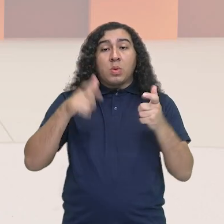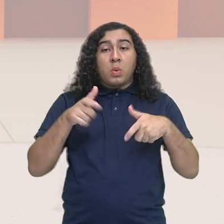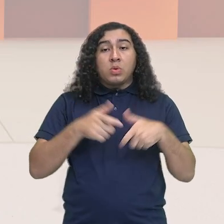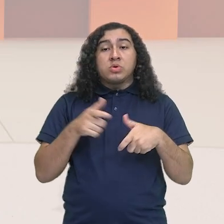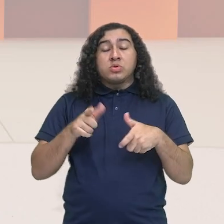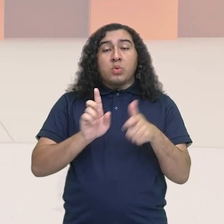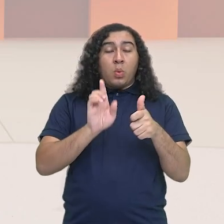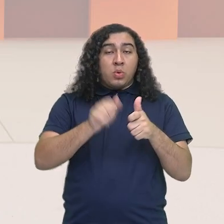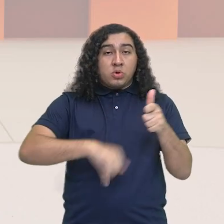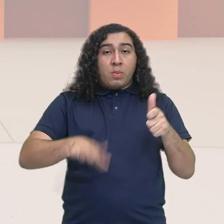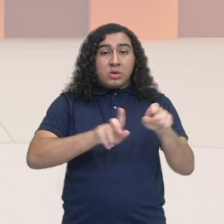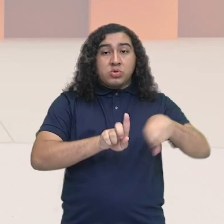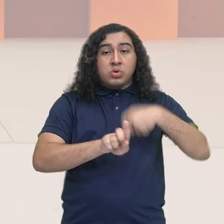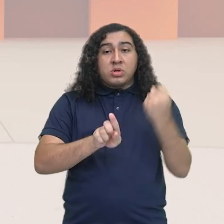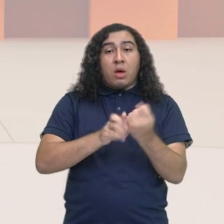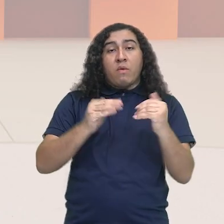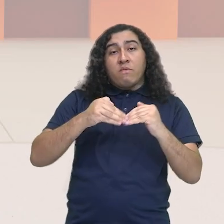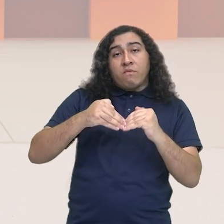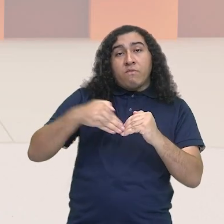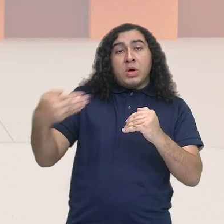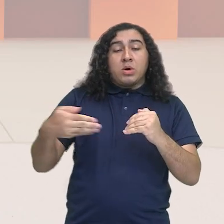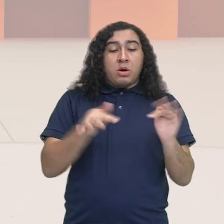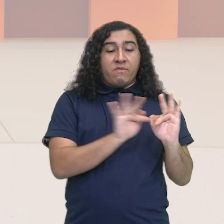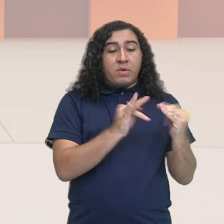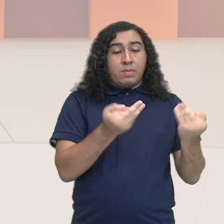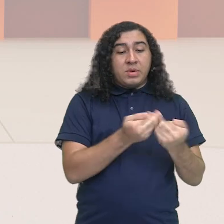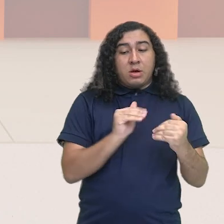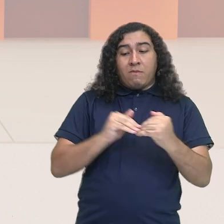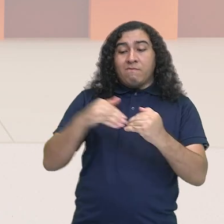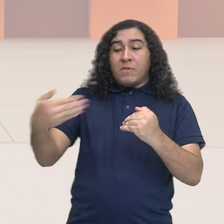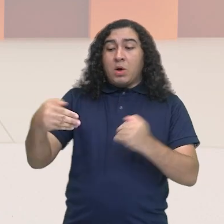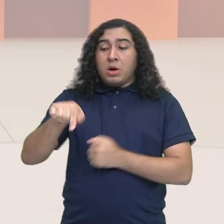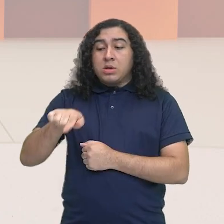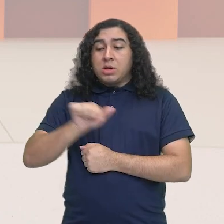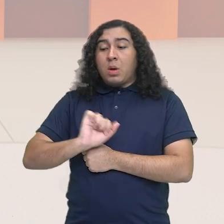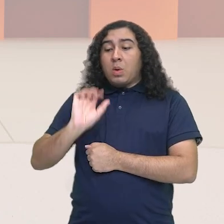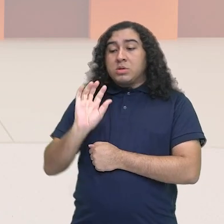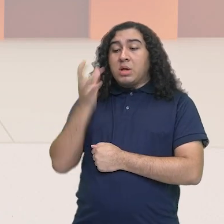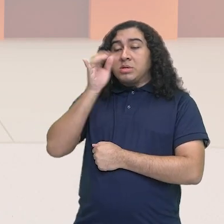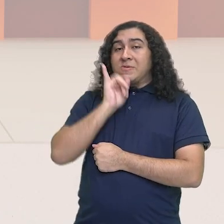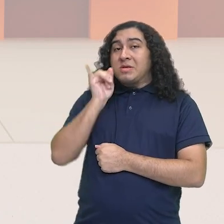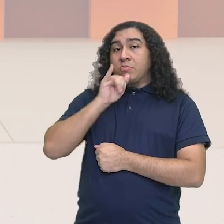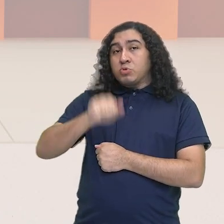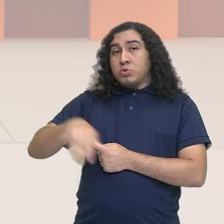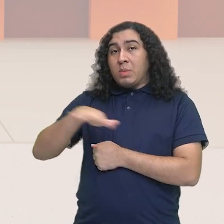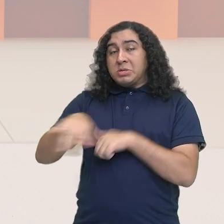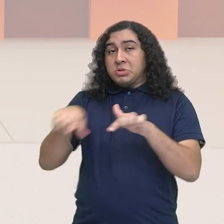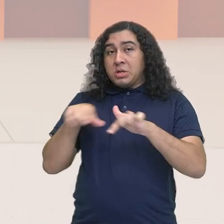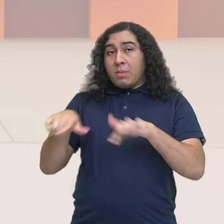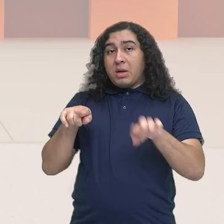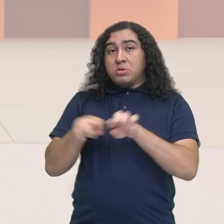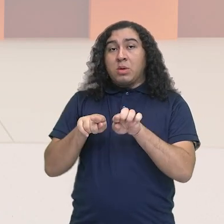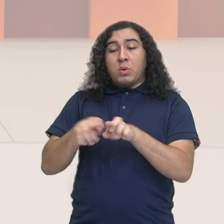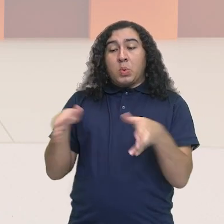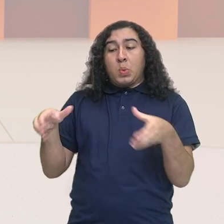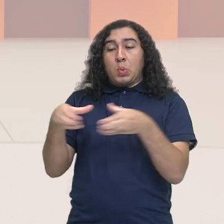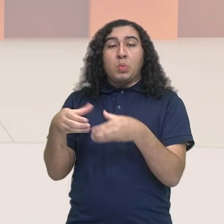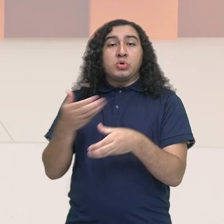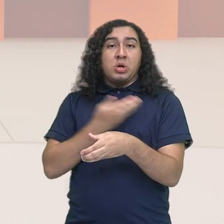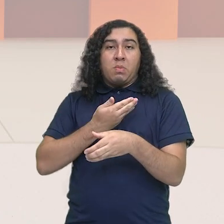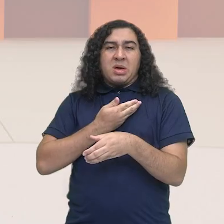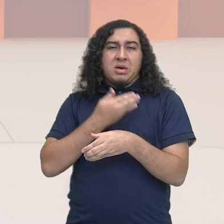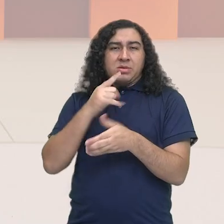espaços sociais fora da família, né? Nos locais de trabalho, por exemplo, nos grupos de amigos, né, onde se